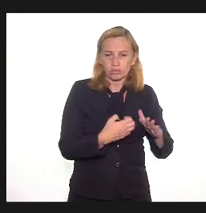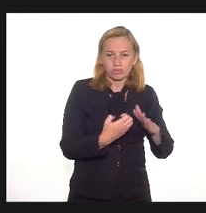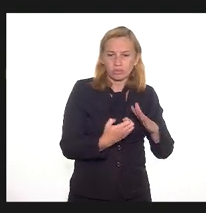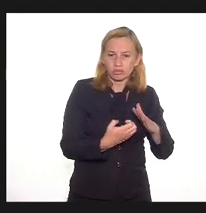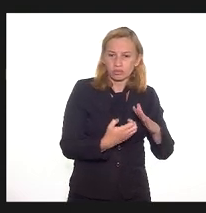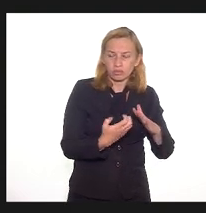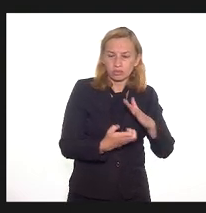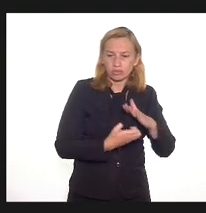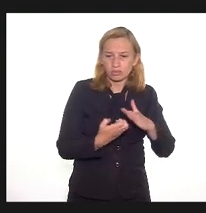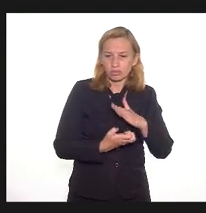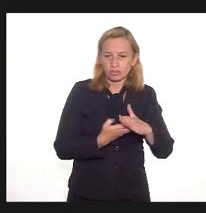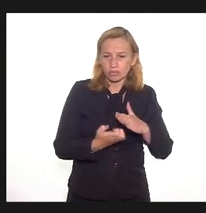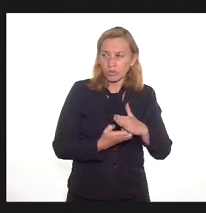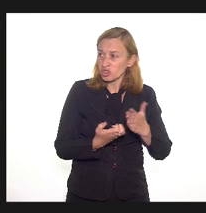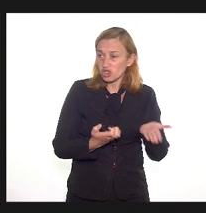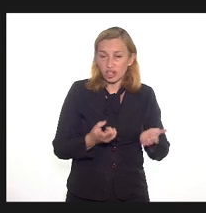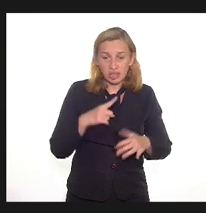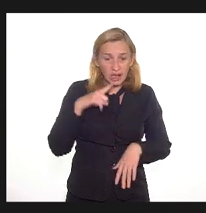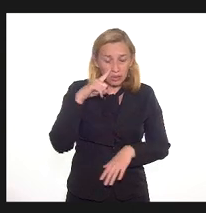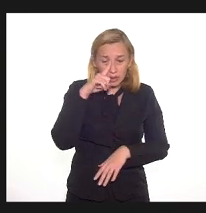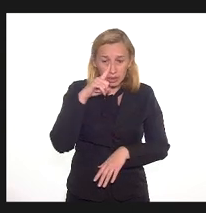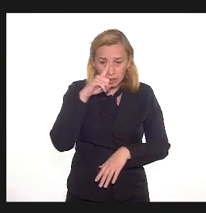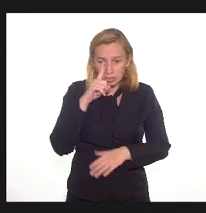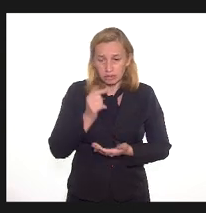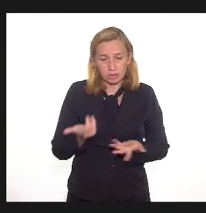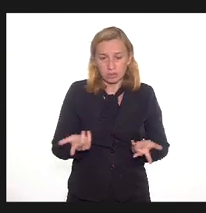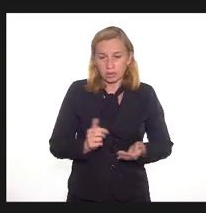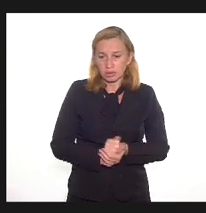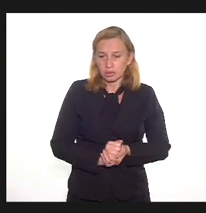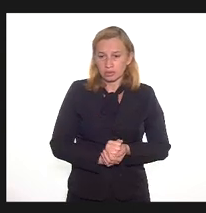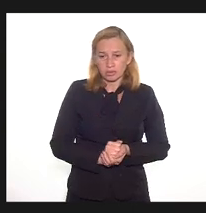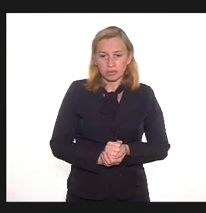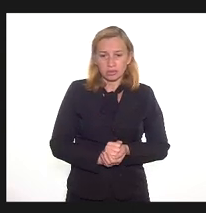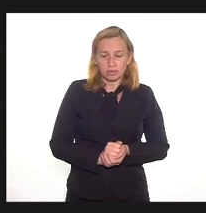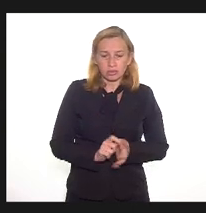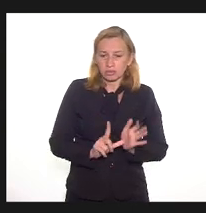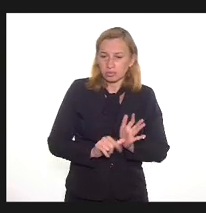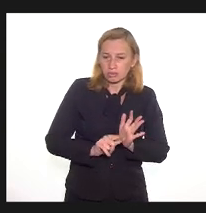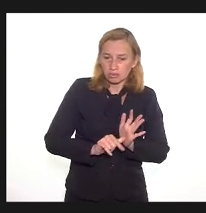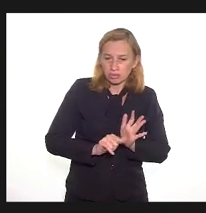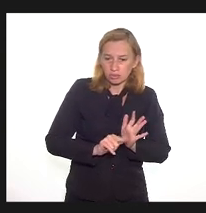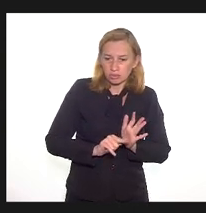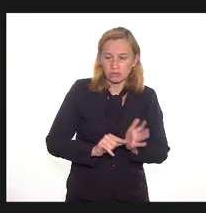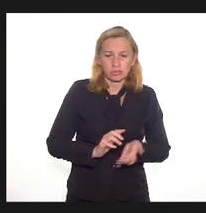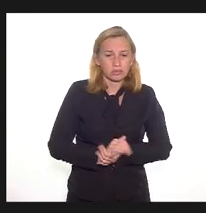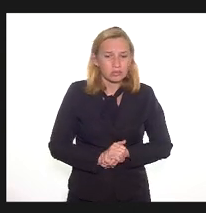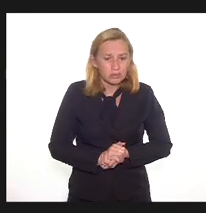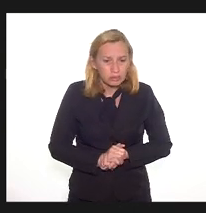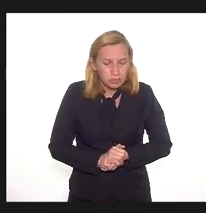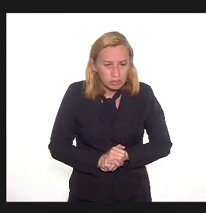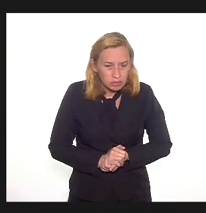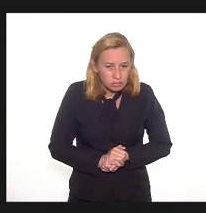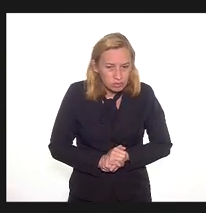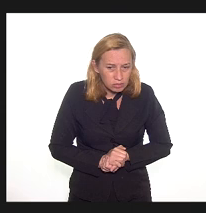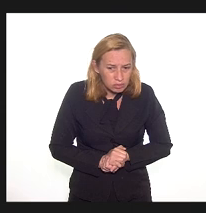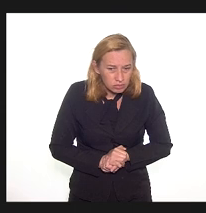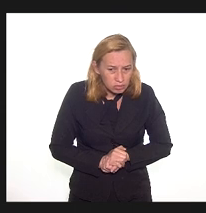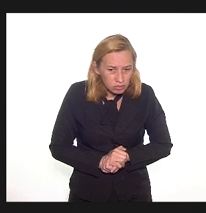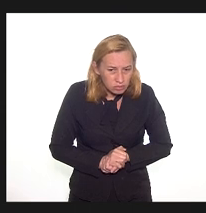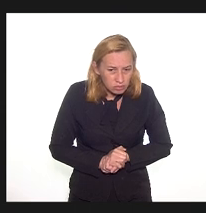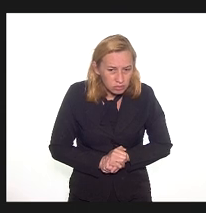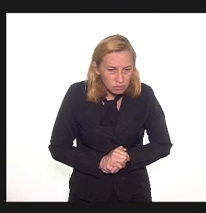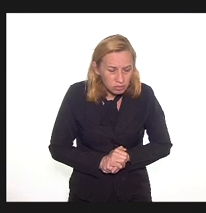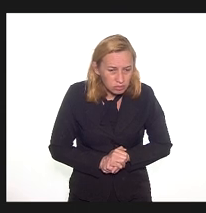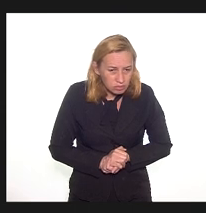ela aumenta o risco dela. Qualquer tipo de atraso, qualquer tipo de contratempo que ela tenha no projeto ou na construção, isso vai impactar a receita dela